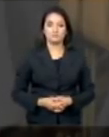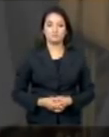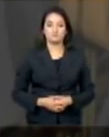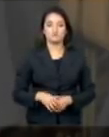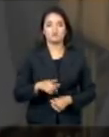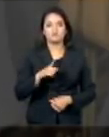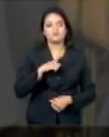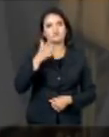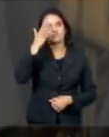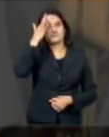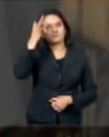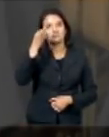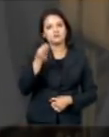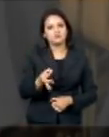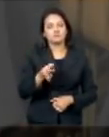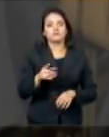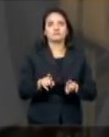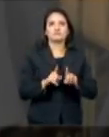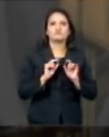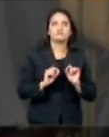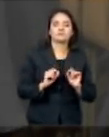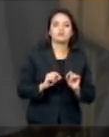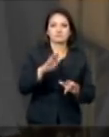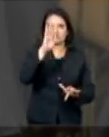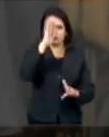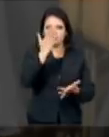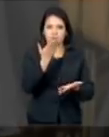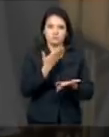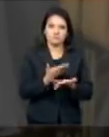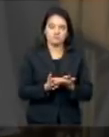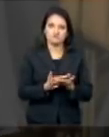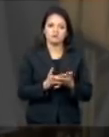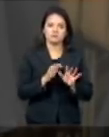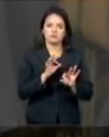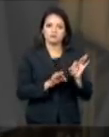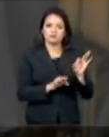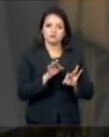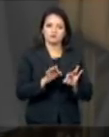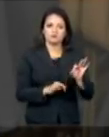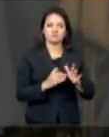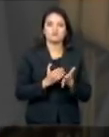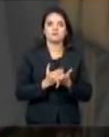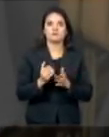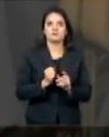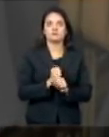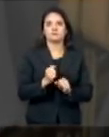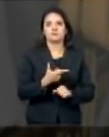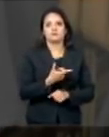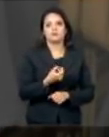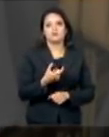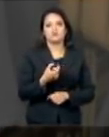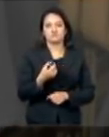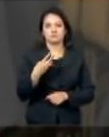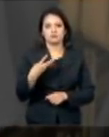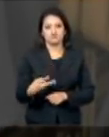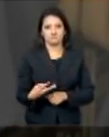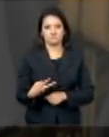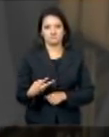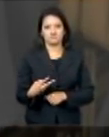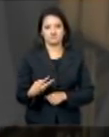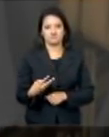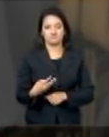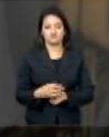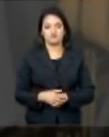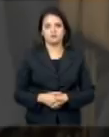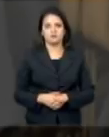princípios da confiança da boa-fé da segurança da página indica é silenciando ainda 2003 num caso provindo